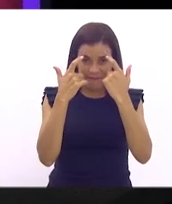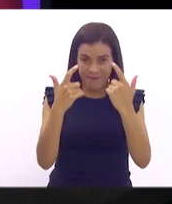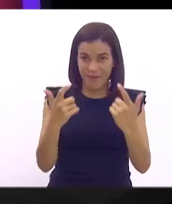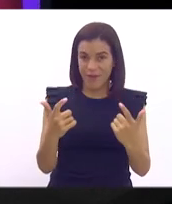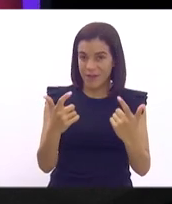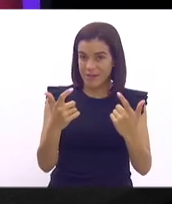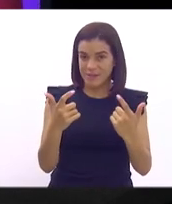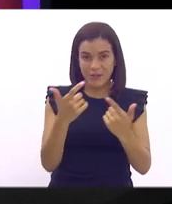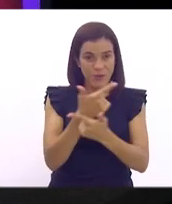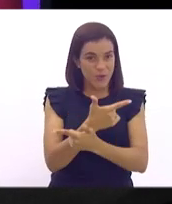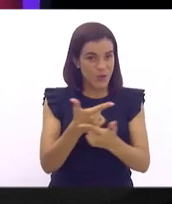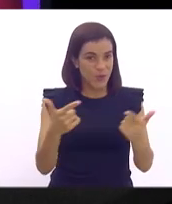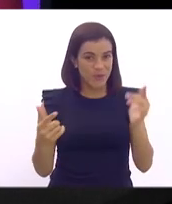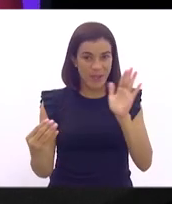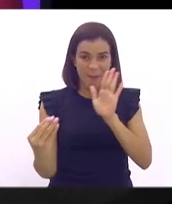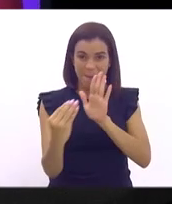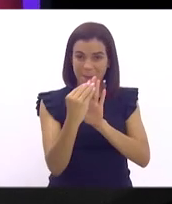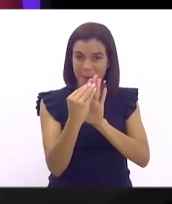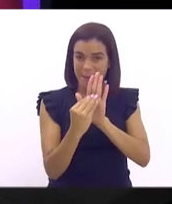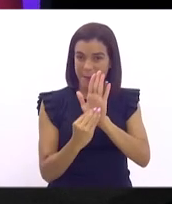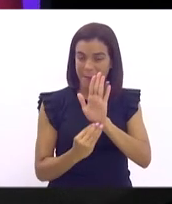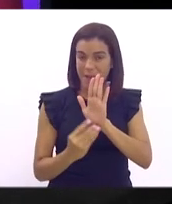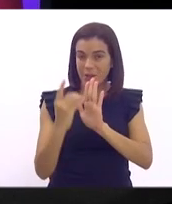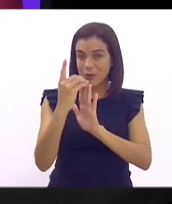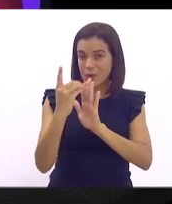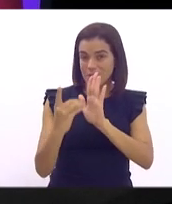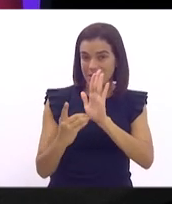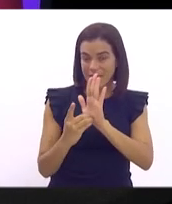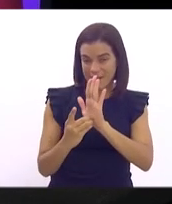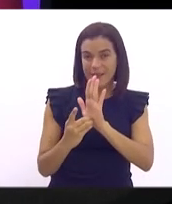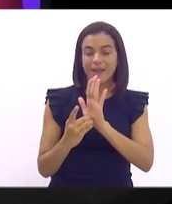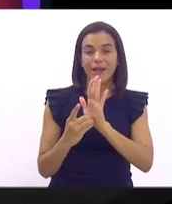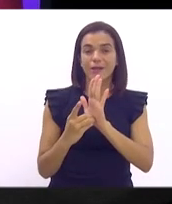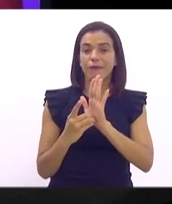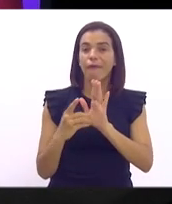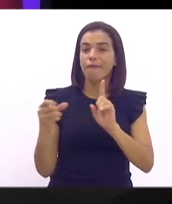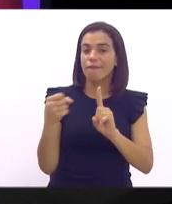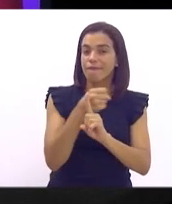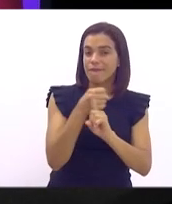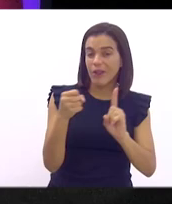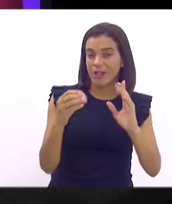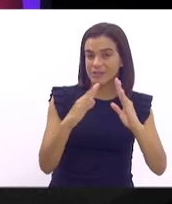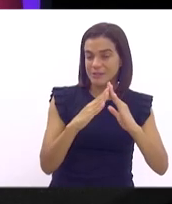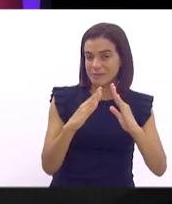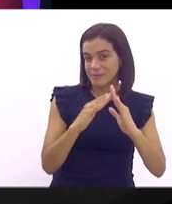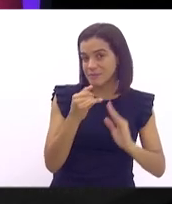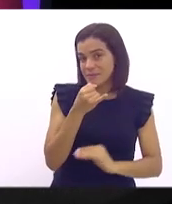Não está estabelecido no decreto que nos cria violência doméstica, né,